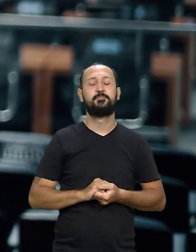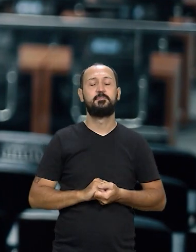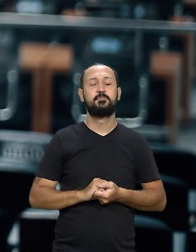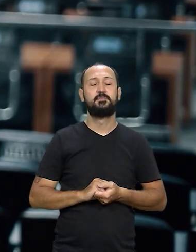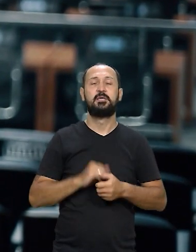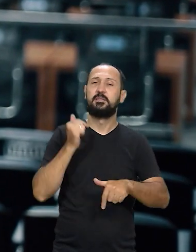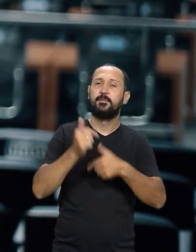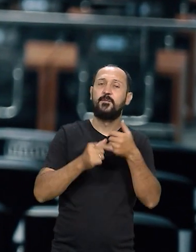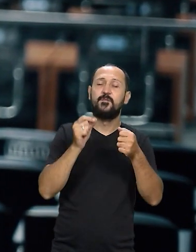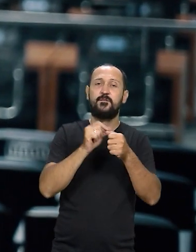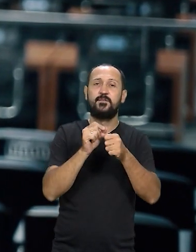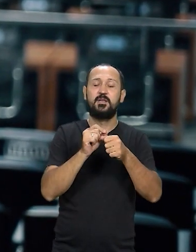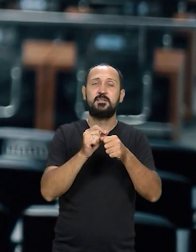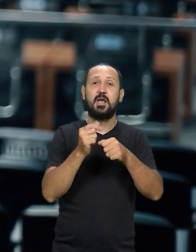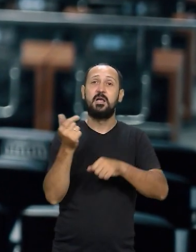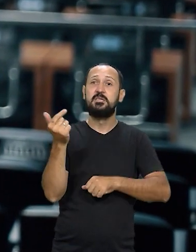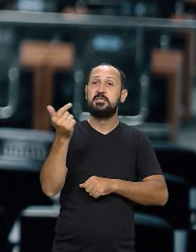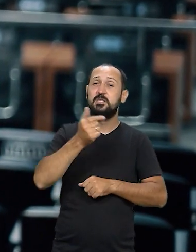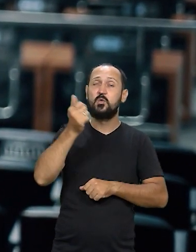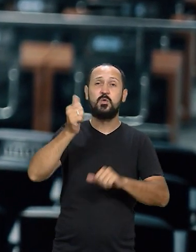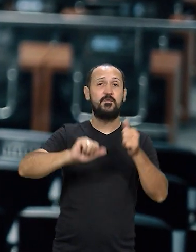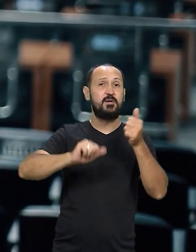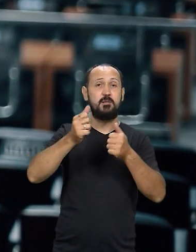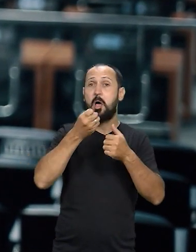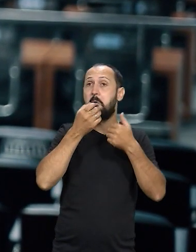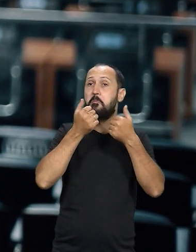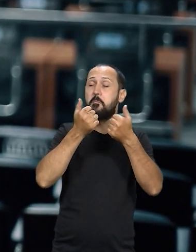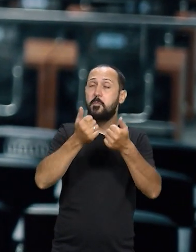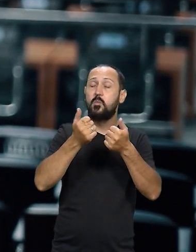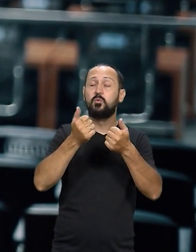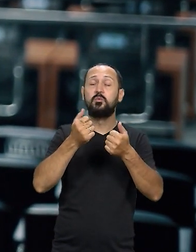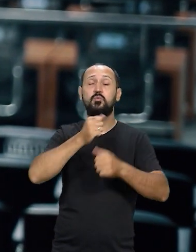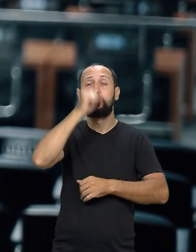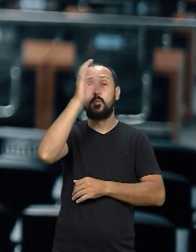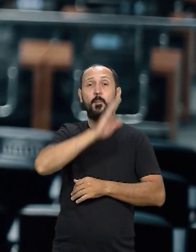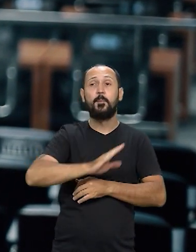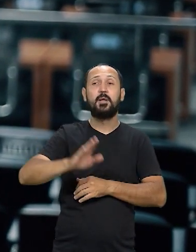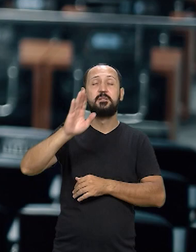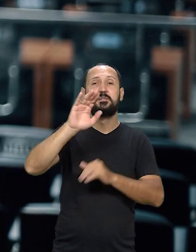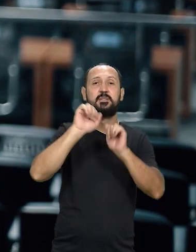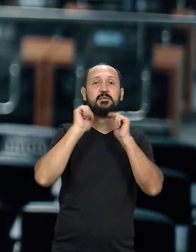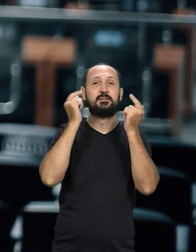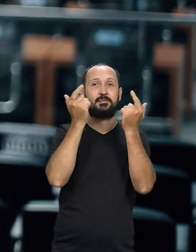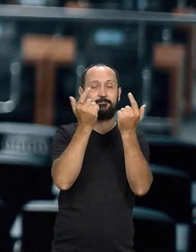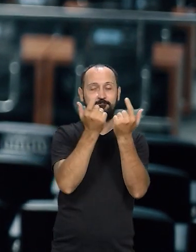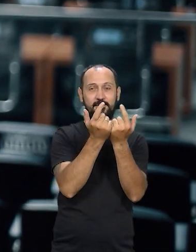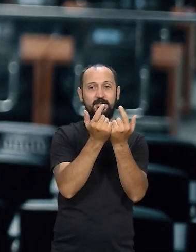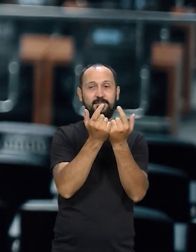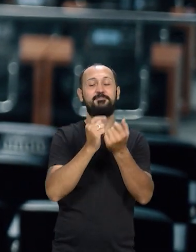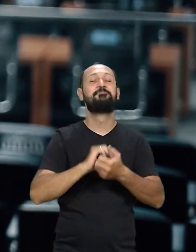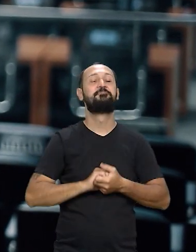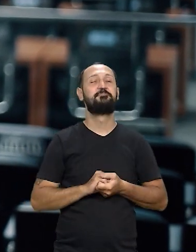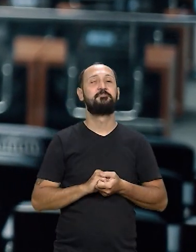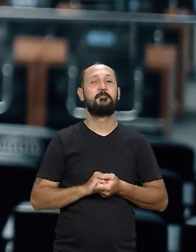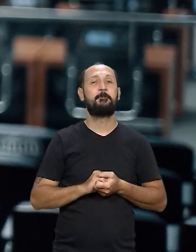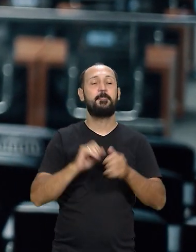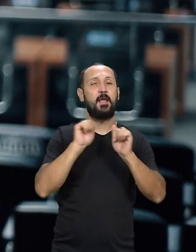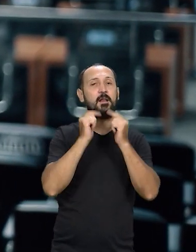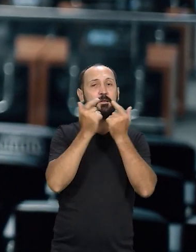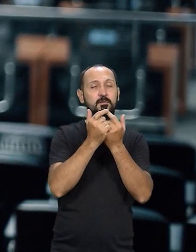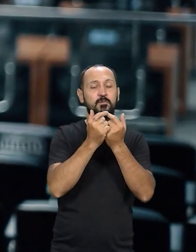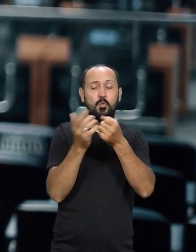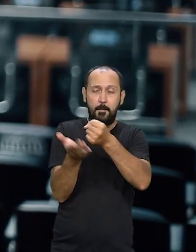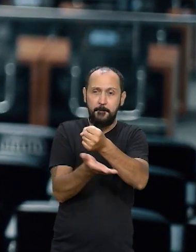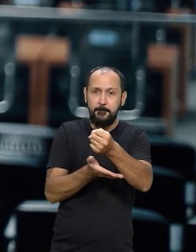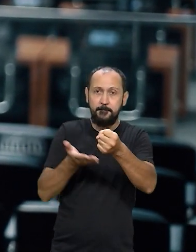esse trabalho gerou a segunda maior variação positiva no índice do Brasil entre as assembleias legislativas. A ALEME sai do